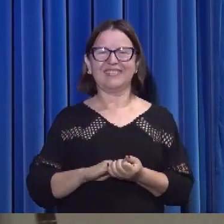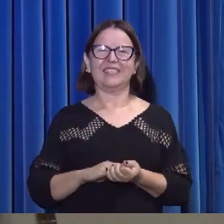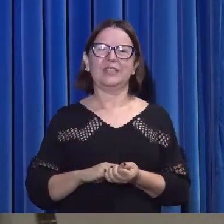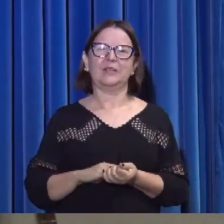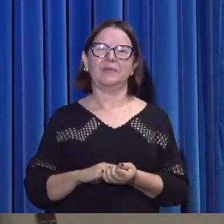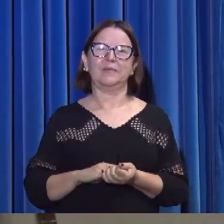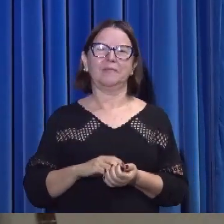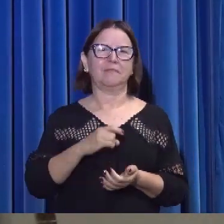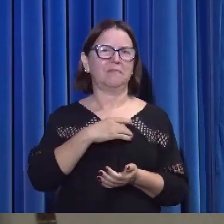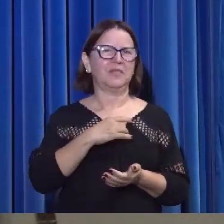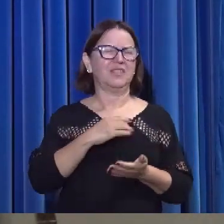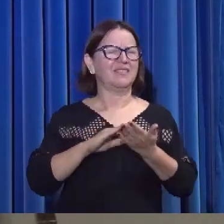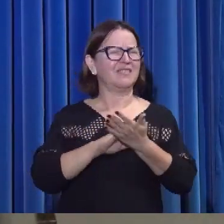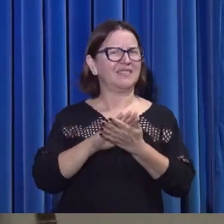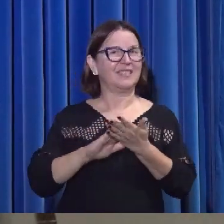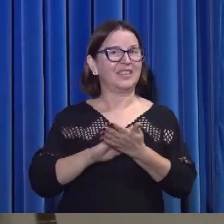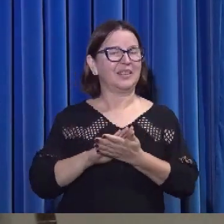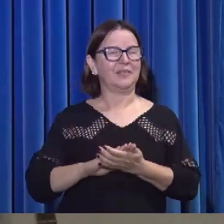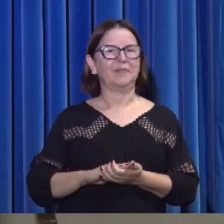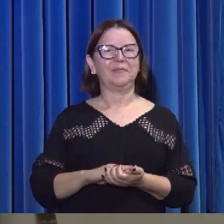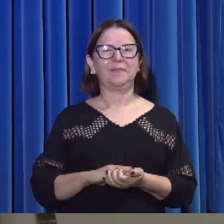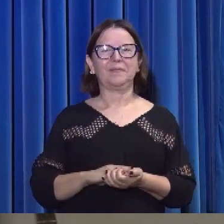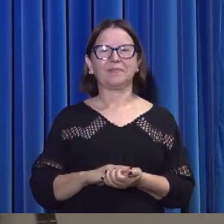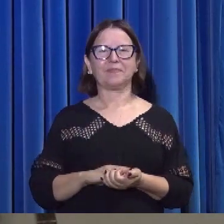Medo algum.